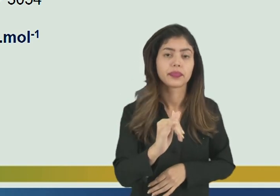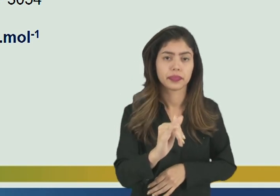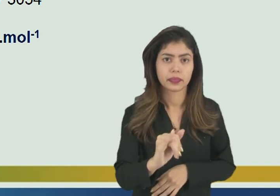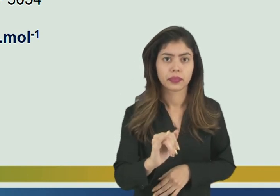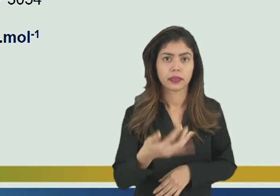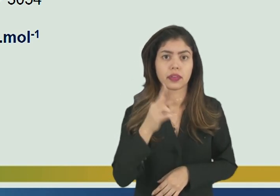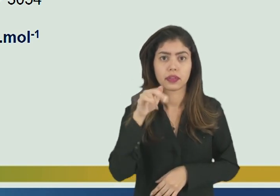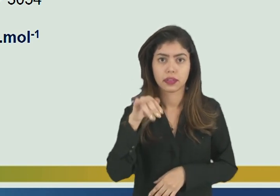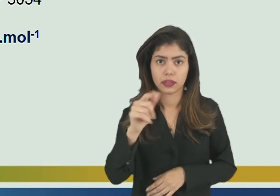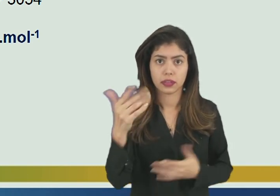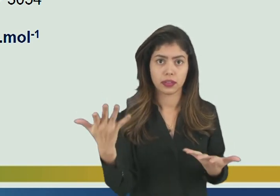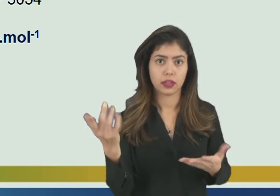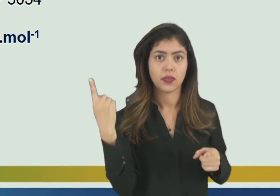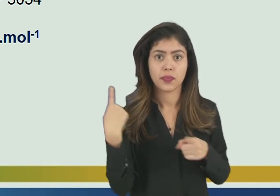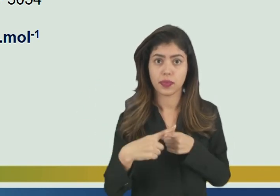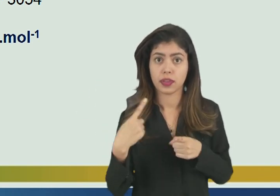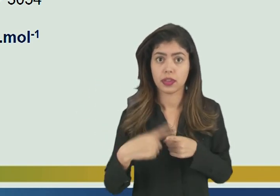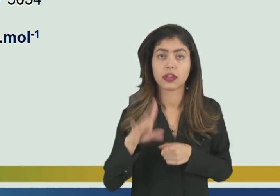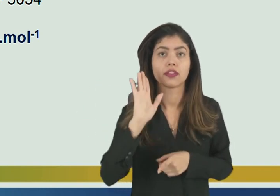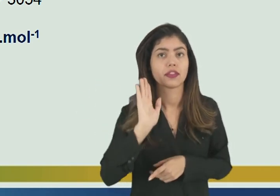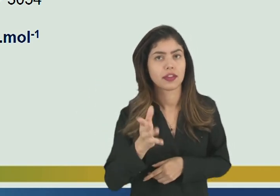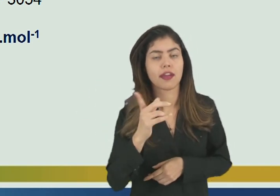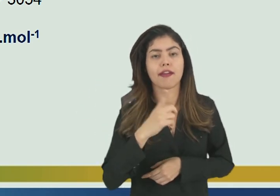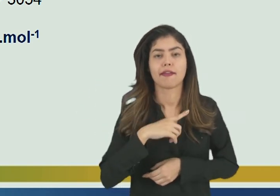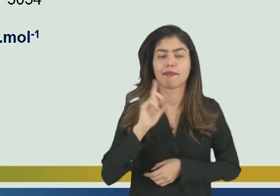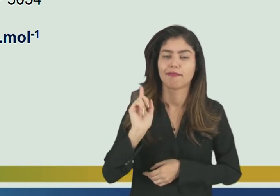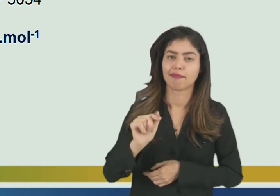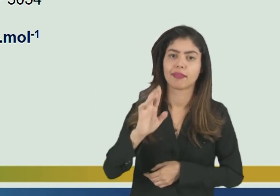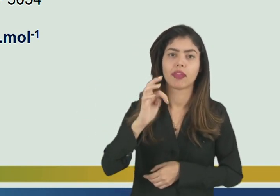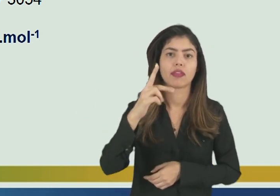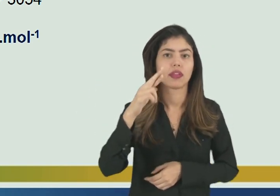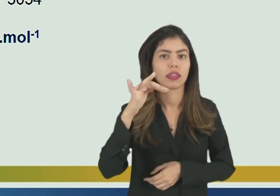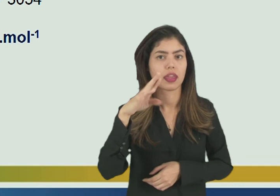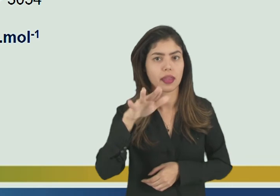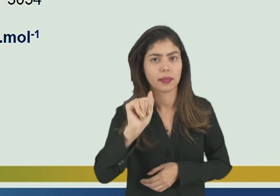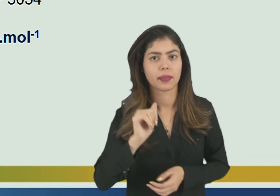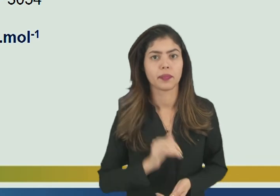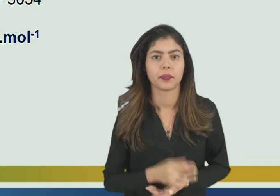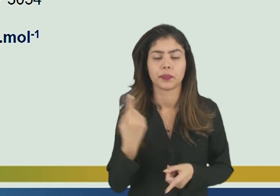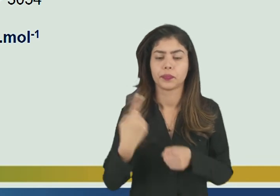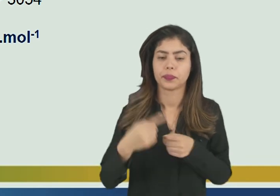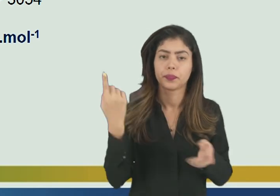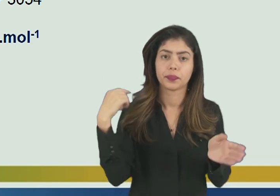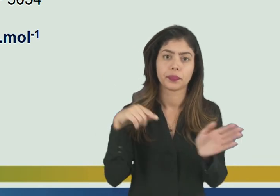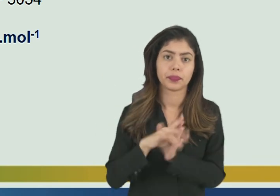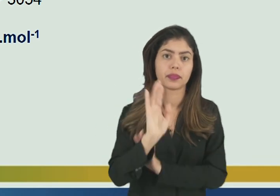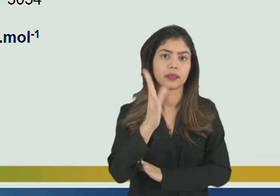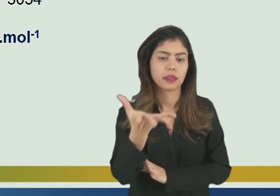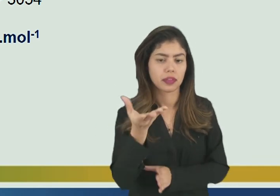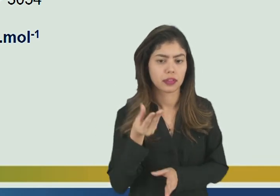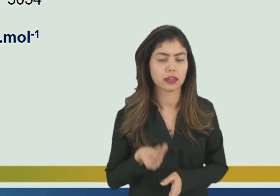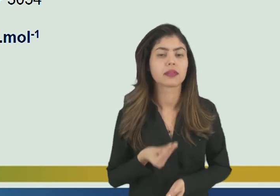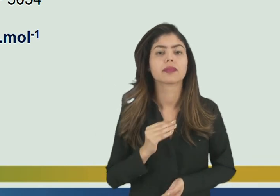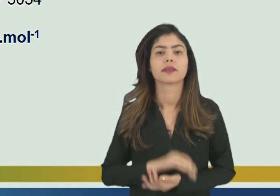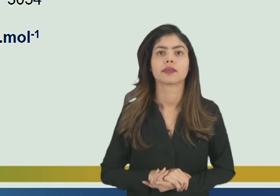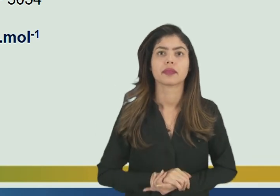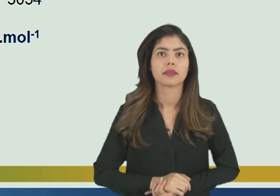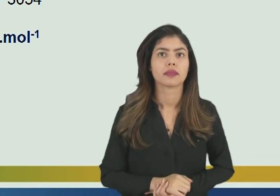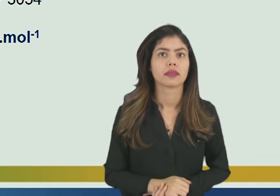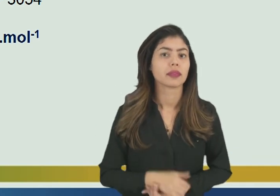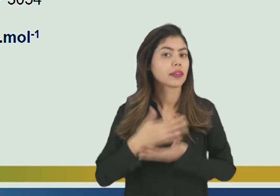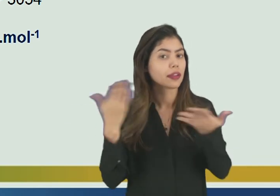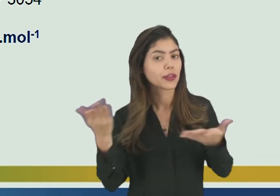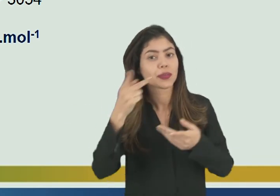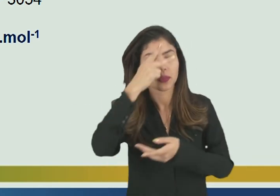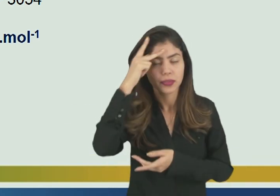para o fenol, pois a reação já era uma reação exotérmica, porque a questão já deu para a gente a variação de entalpia. Então